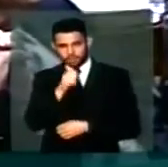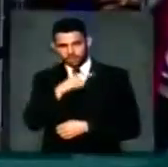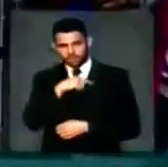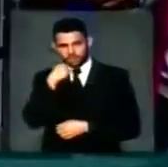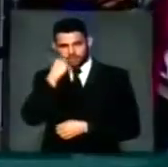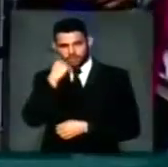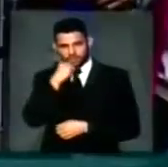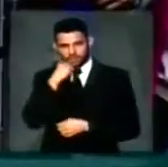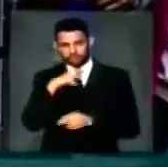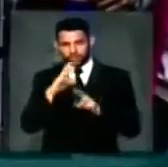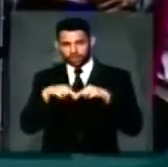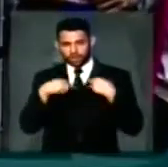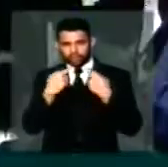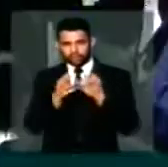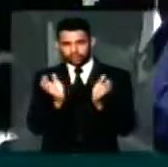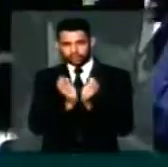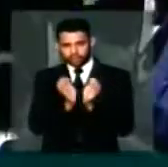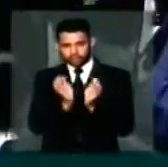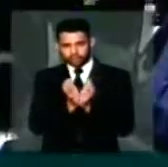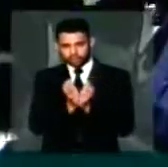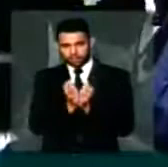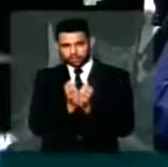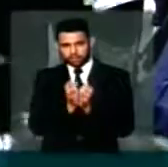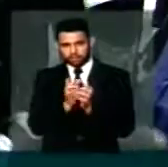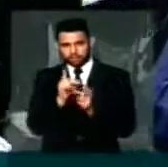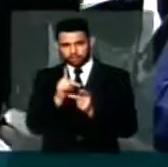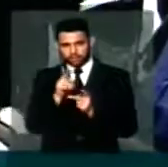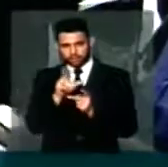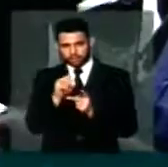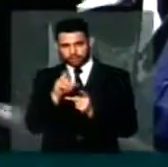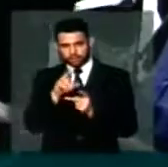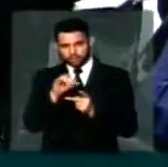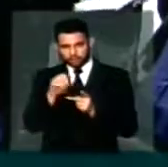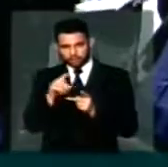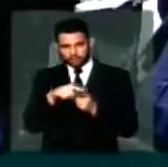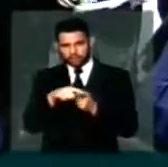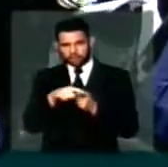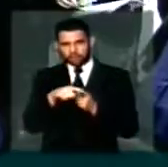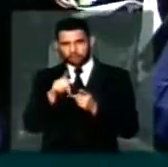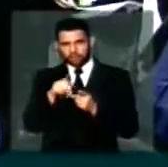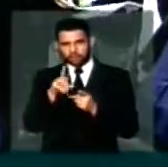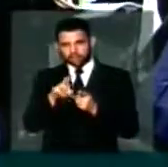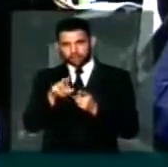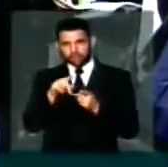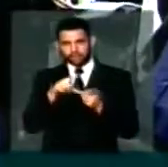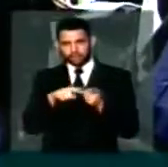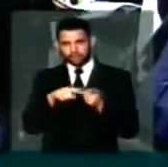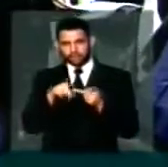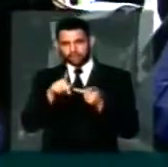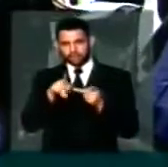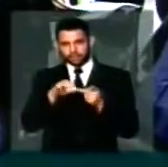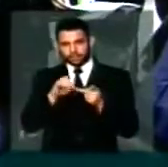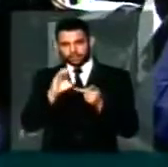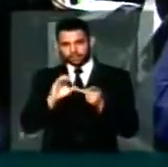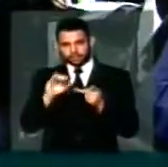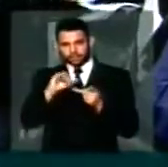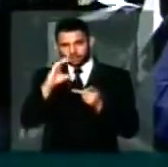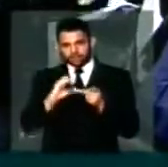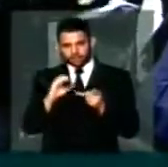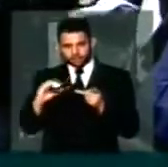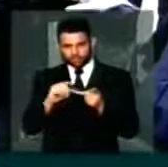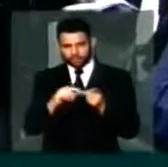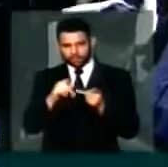Federal que reúne os partidos partido da República o PR partido social Cristão